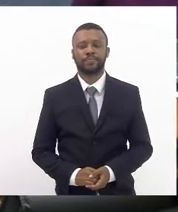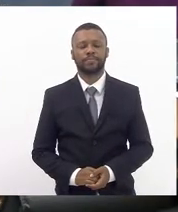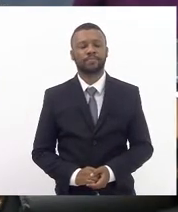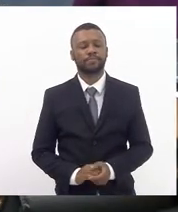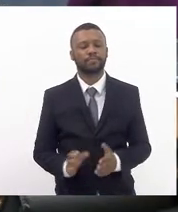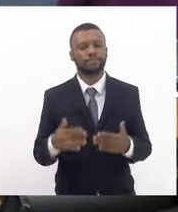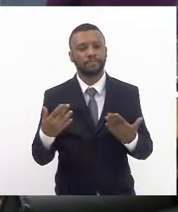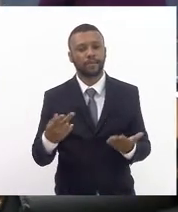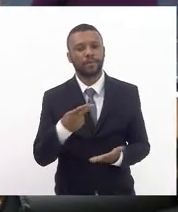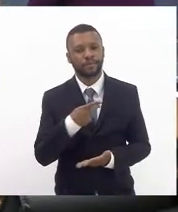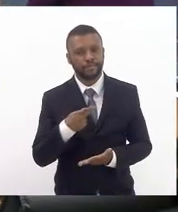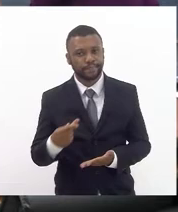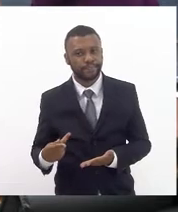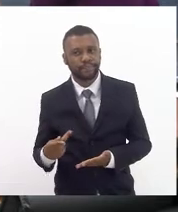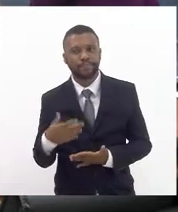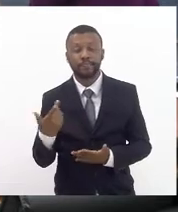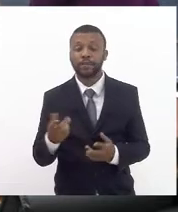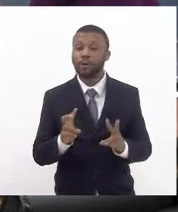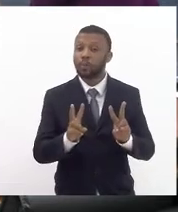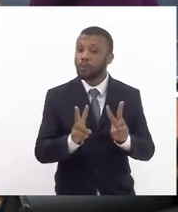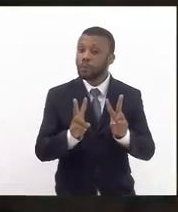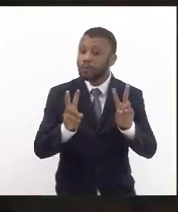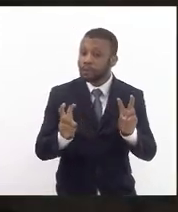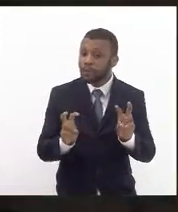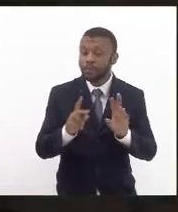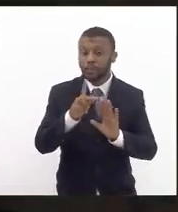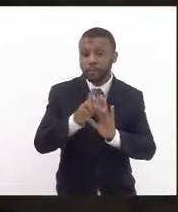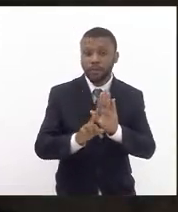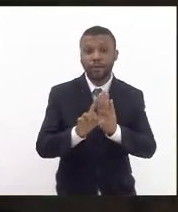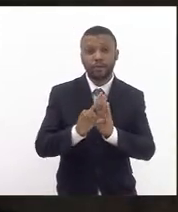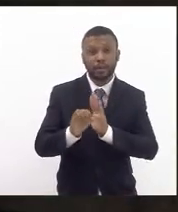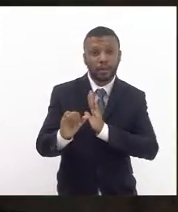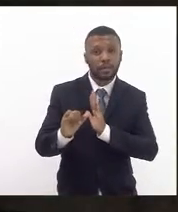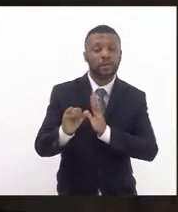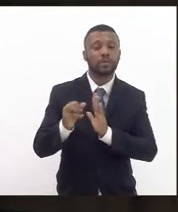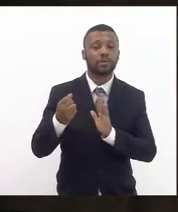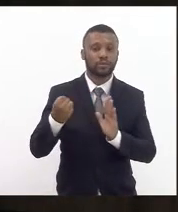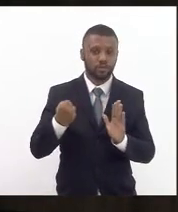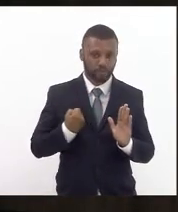Senhor presidente, trata-se do projeto de lei...